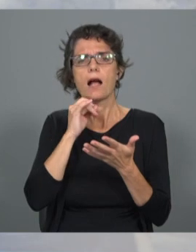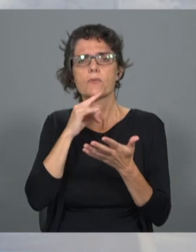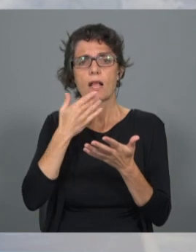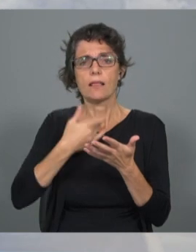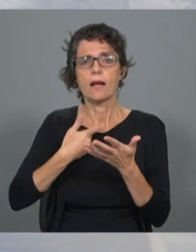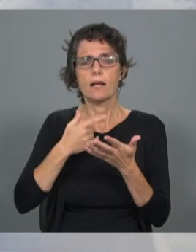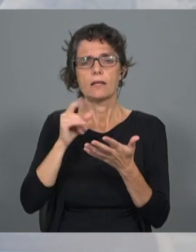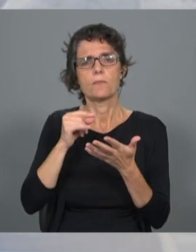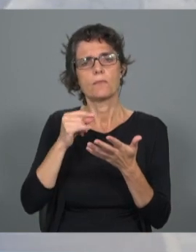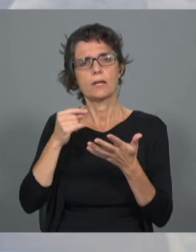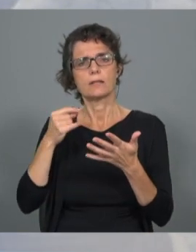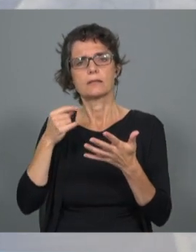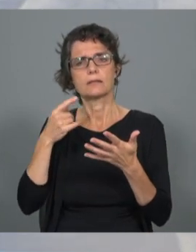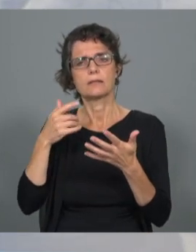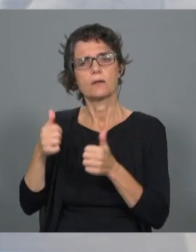de Deus